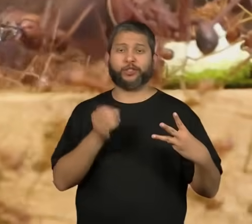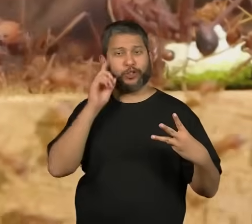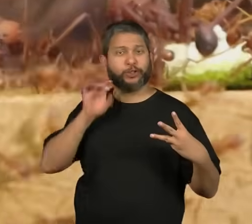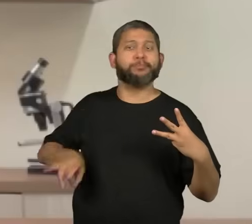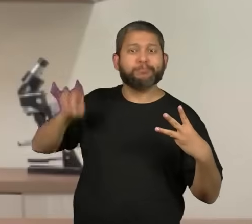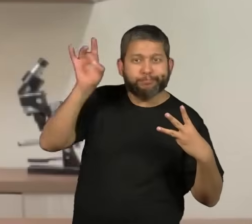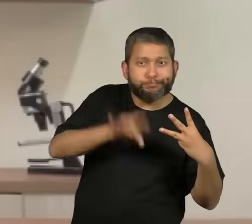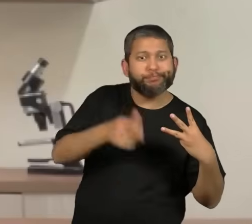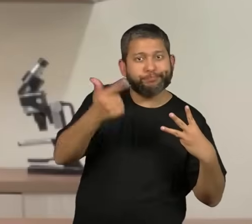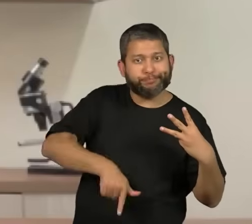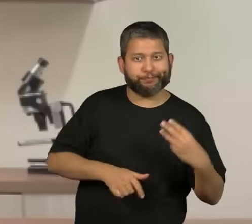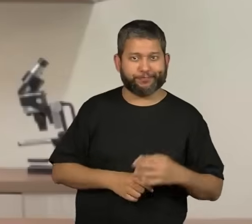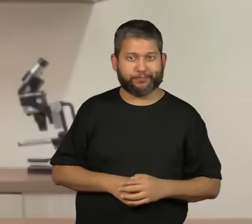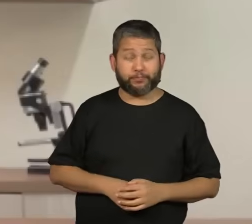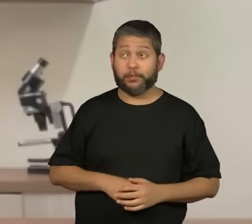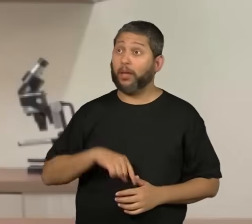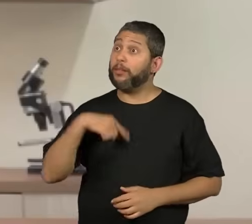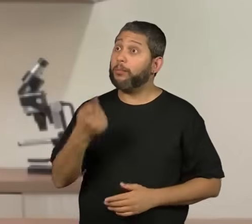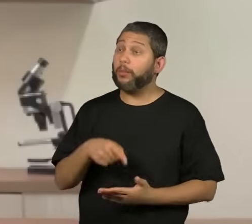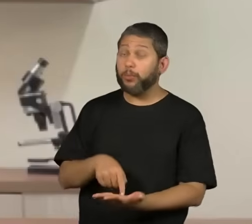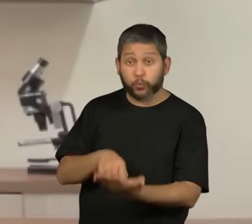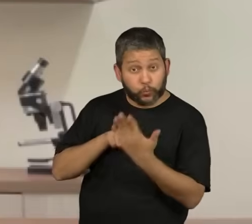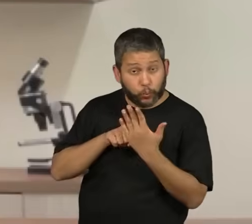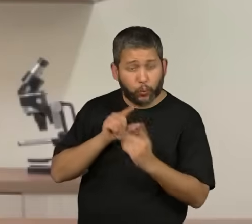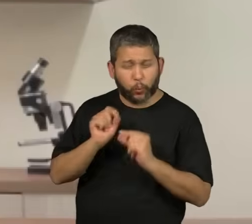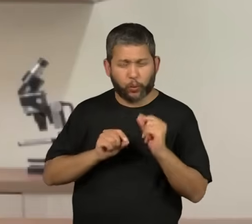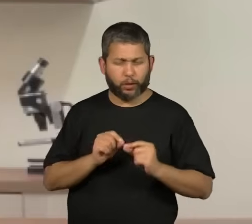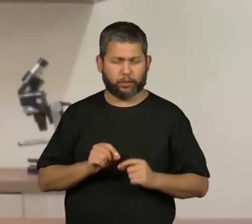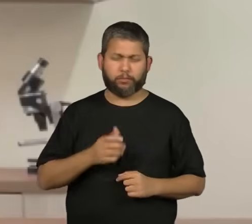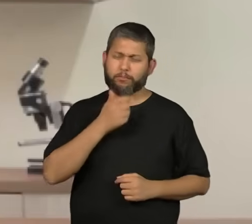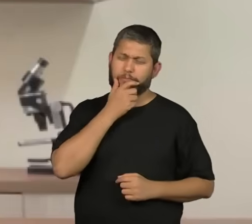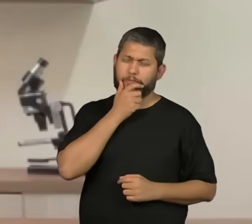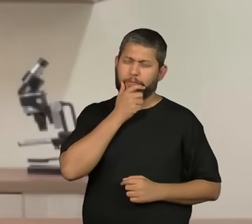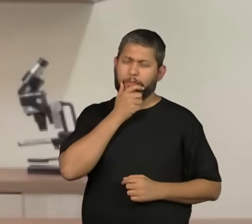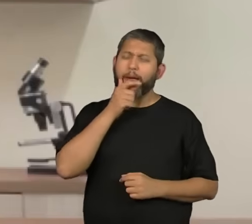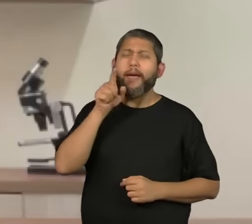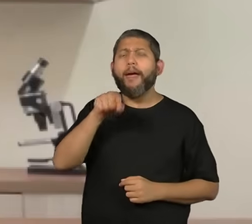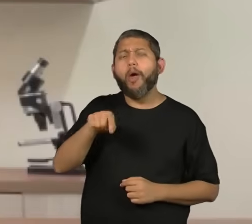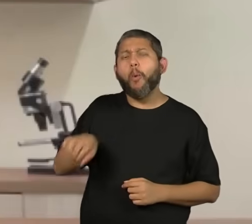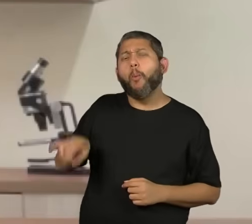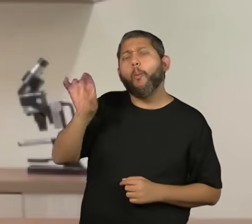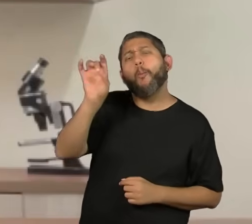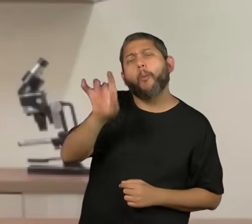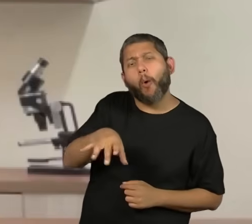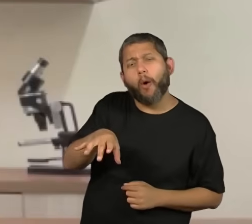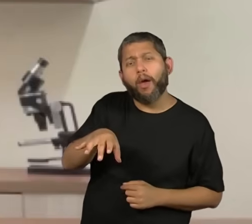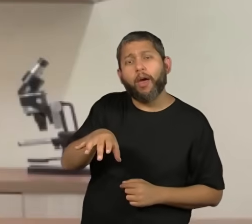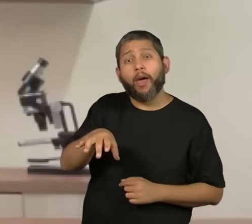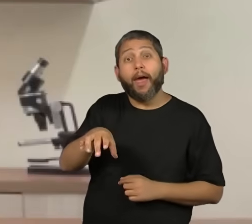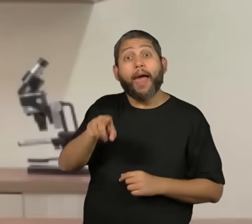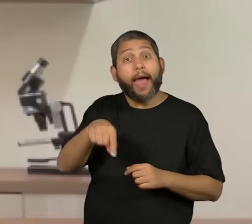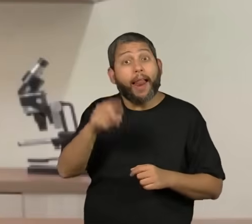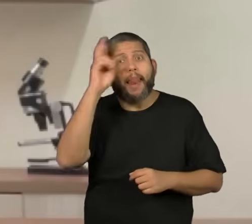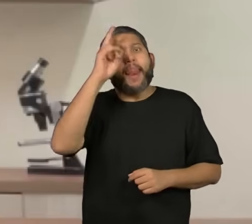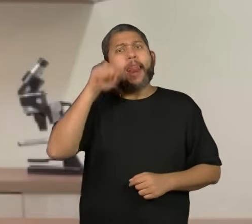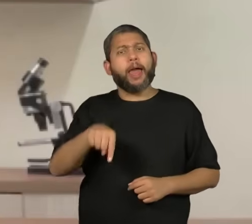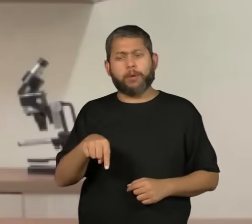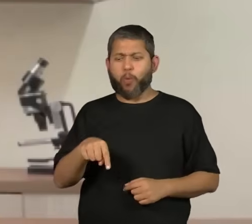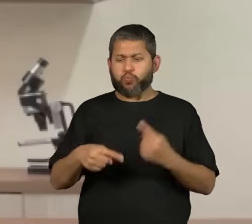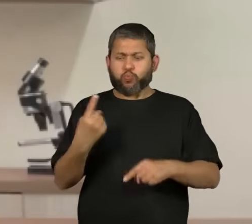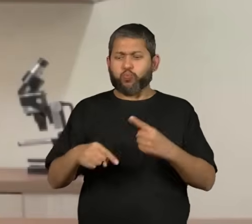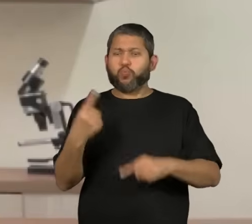Nós analisamos, primeiramente, o quanto de tempo que a formiga levava para